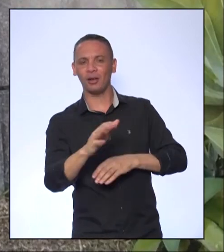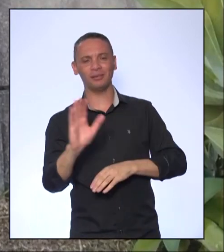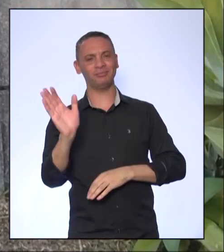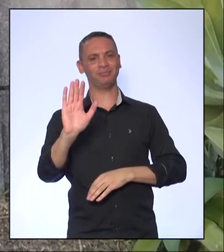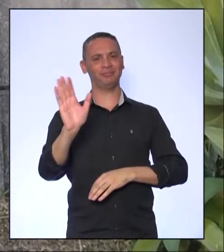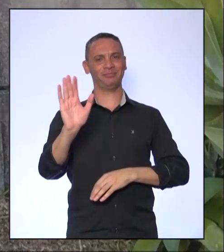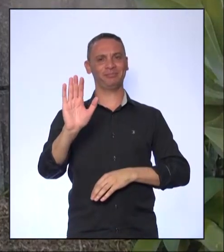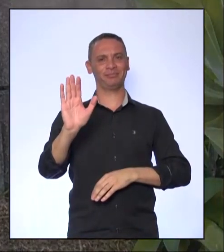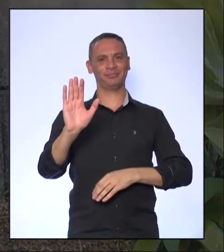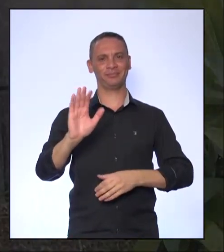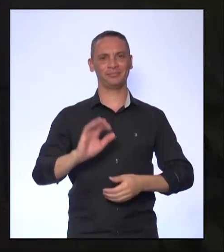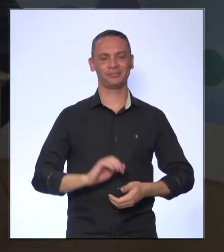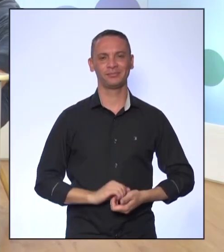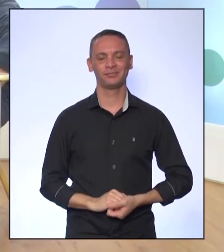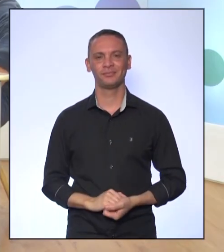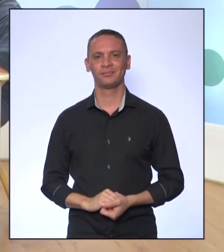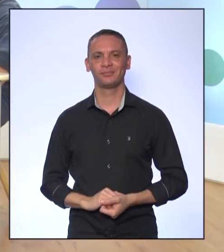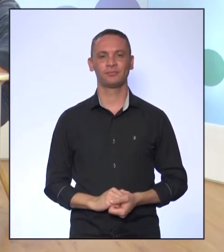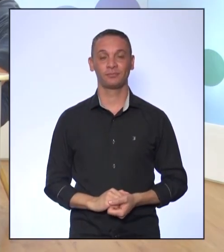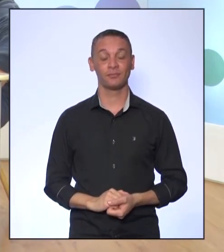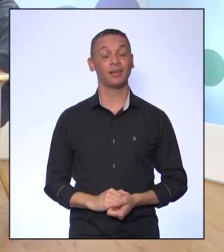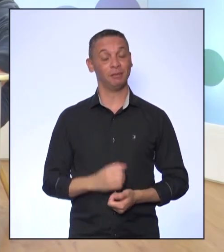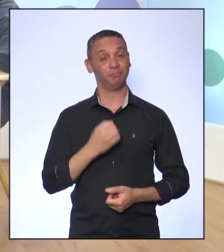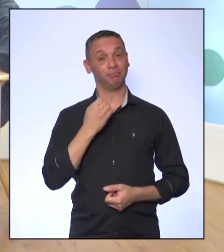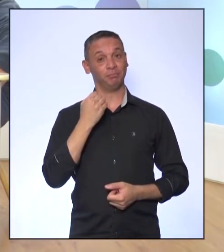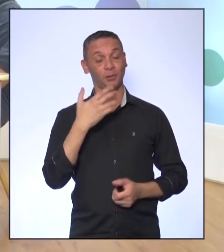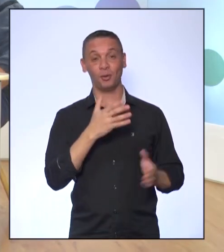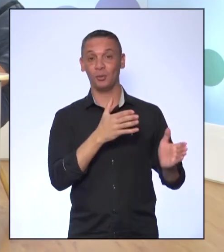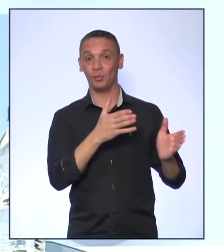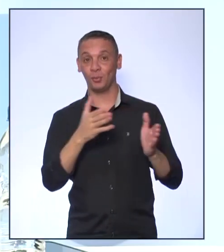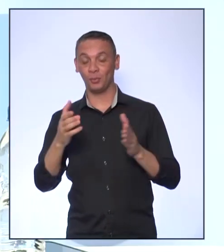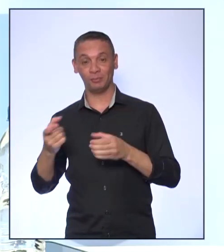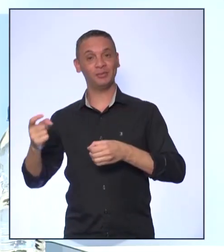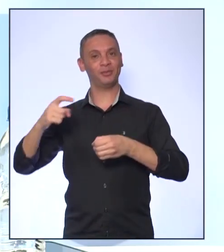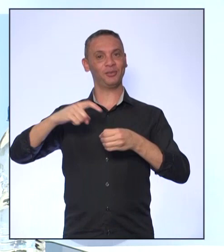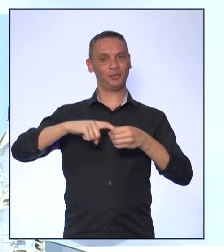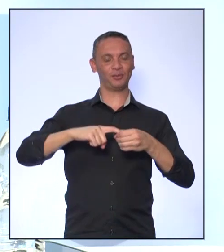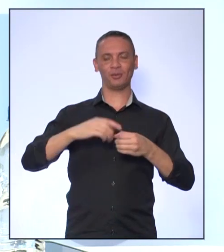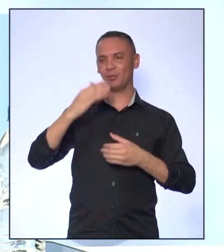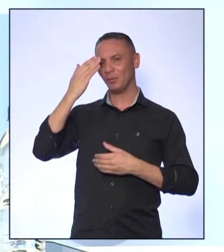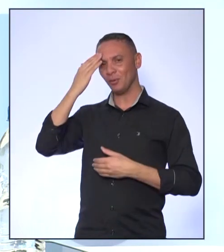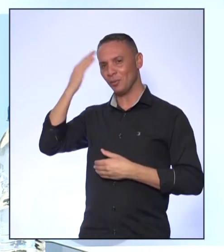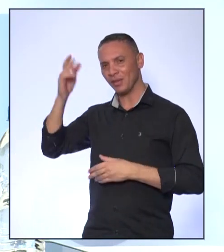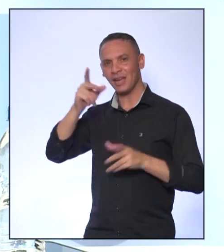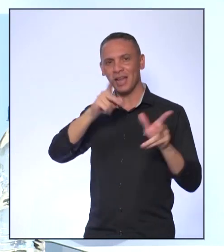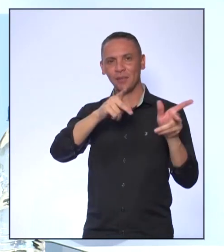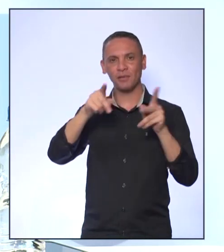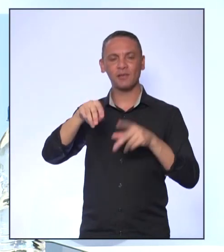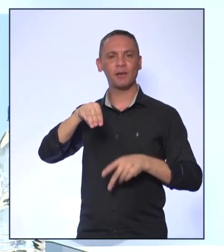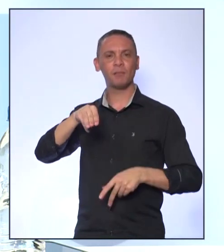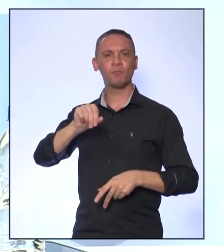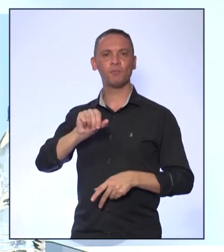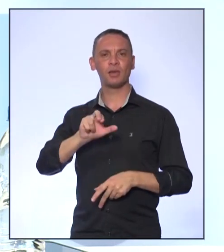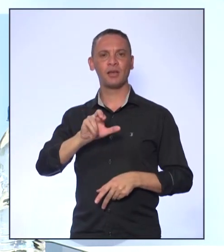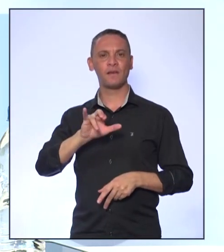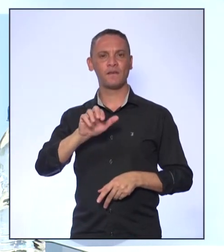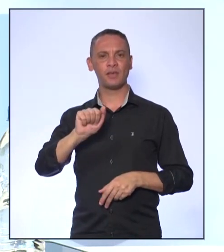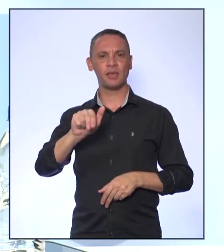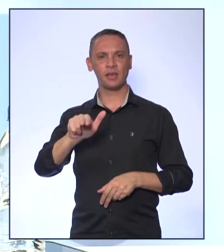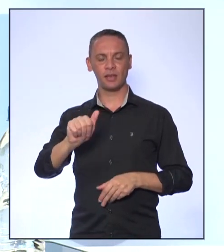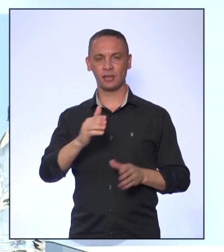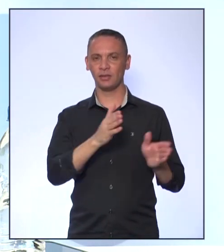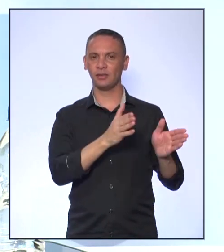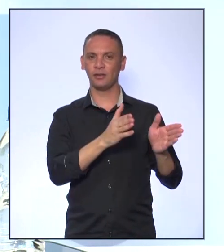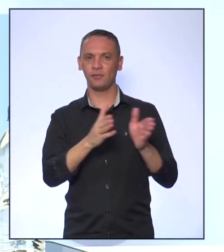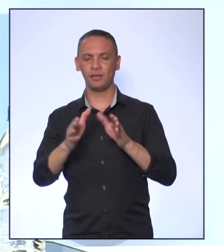uma próxima vez. Tchau! Muito bem, estamos de volta. Obrigada, professora Mariana, pela contribuição com